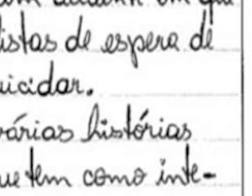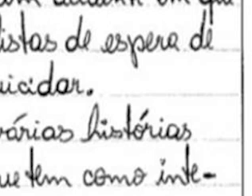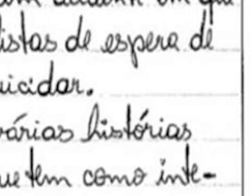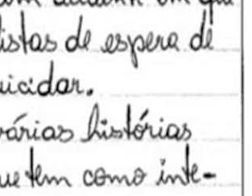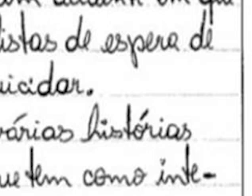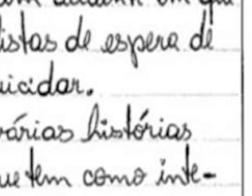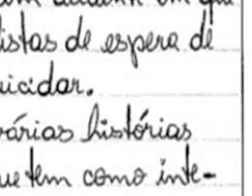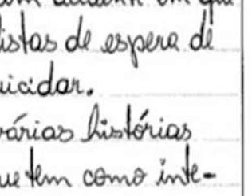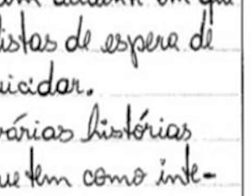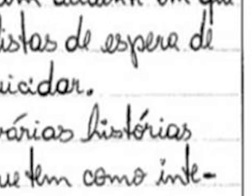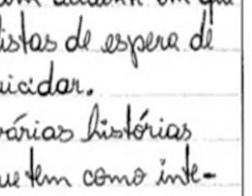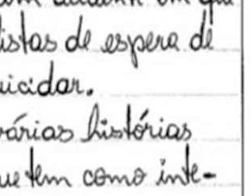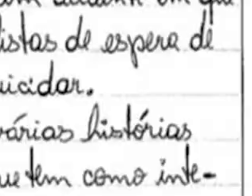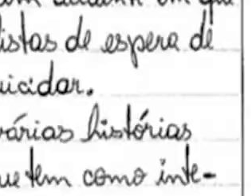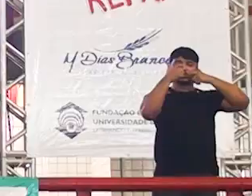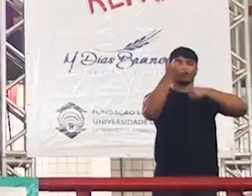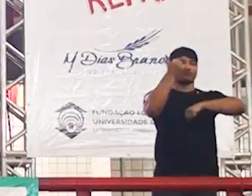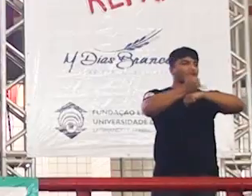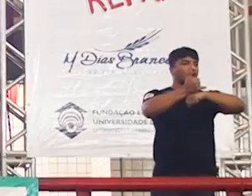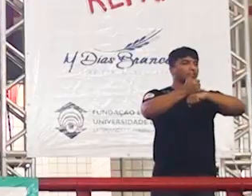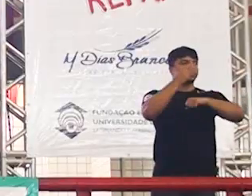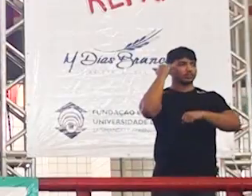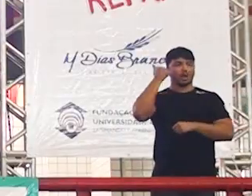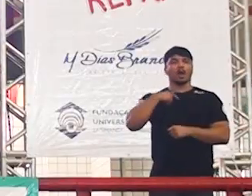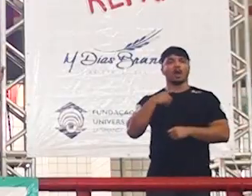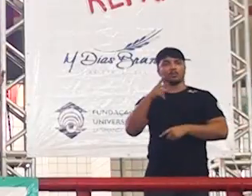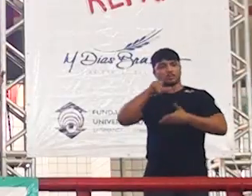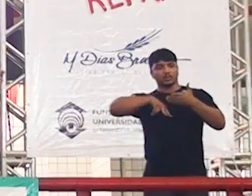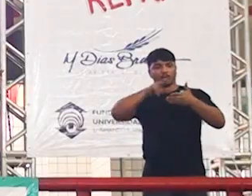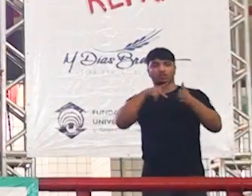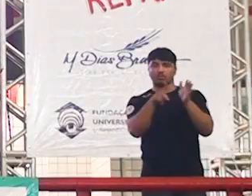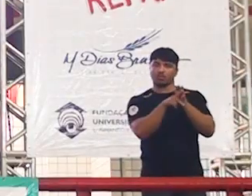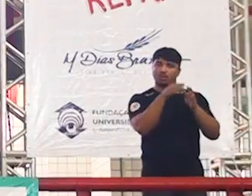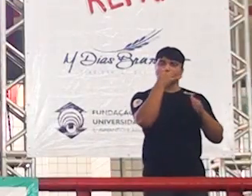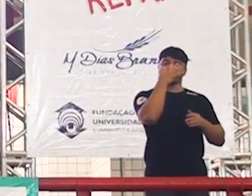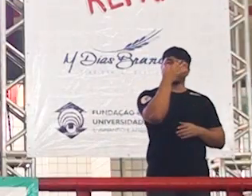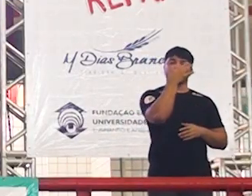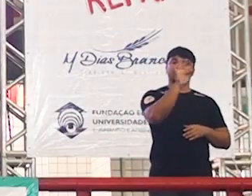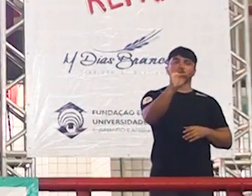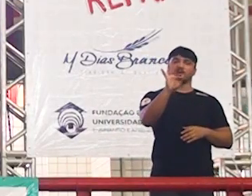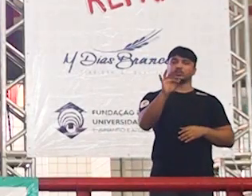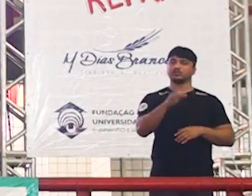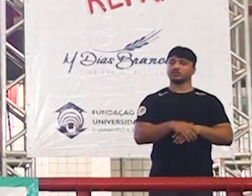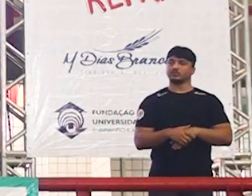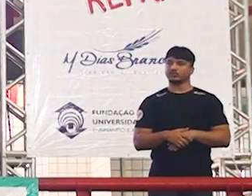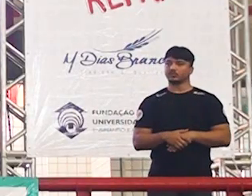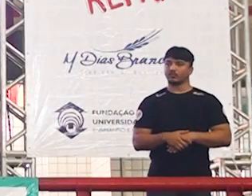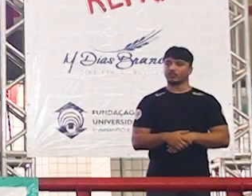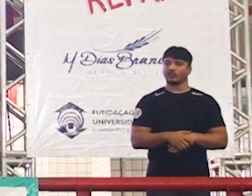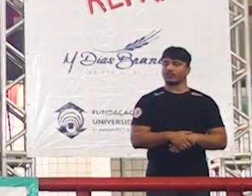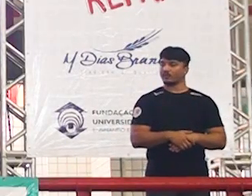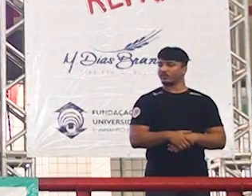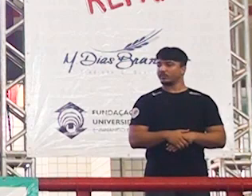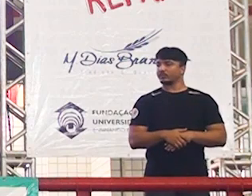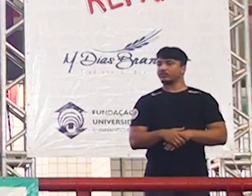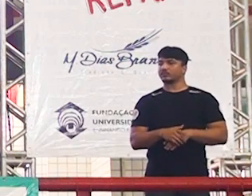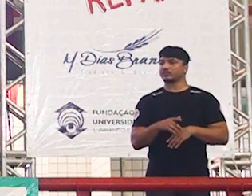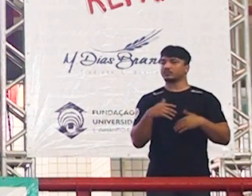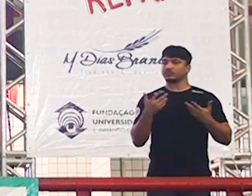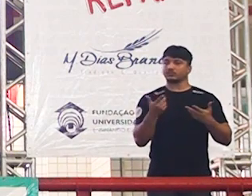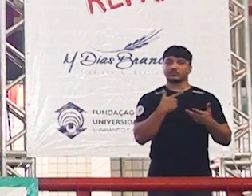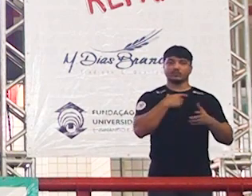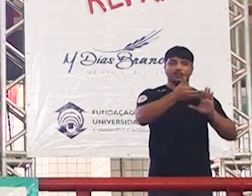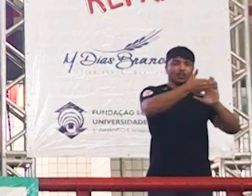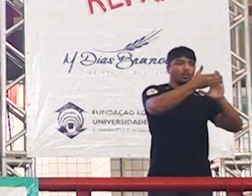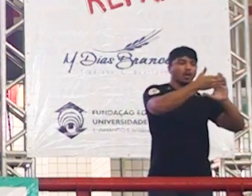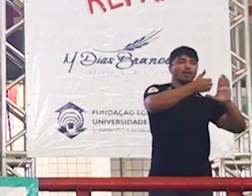Monte Cristo. O cara sabe literatura, pessoal, francesa. Olha, o título do cara já é sofisticado. Aí, o primeiro